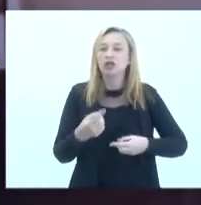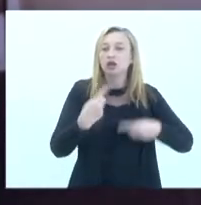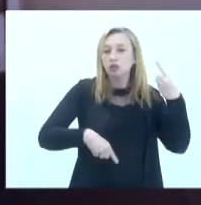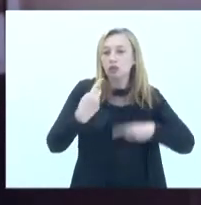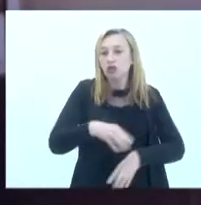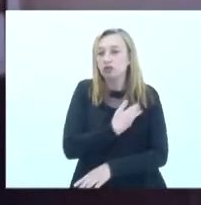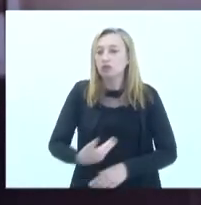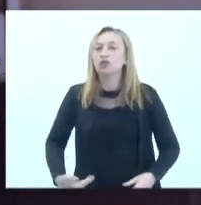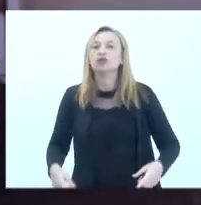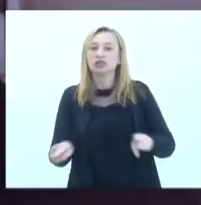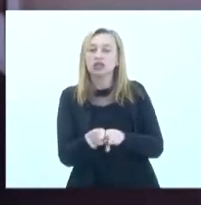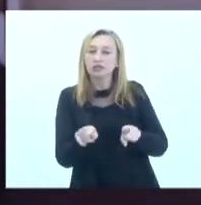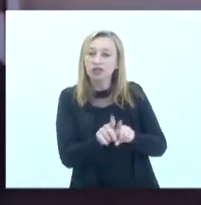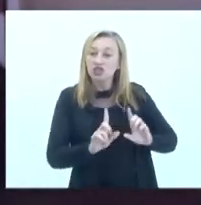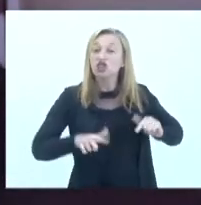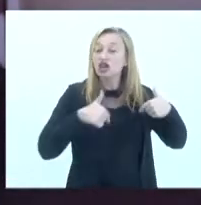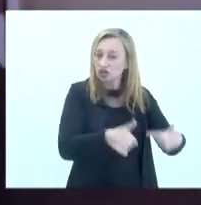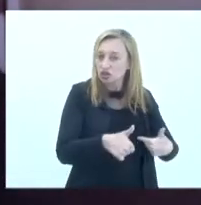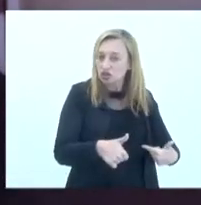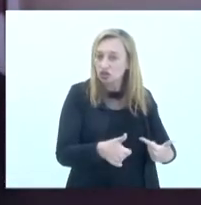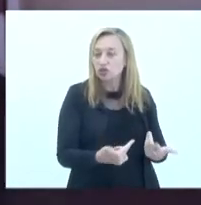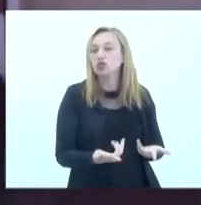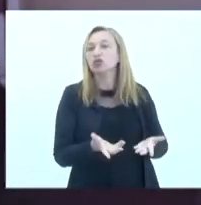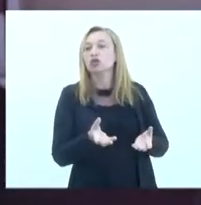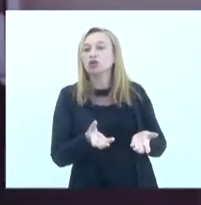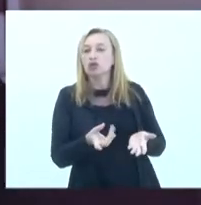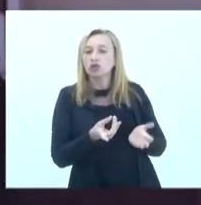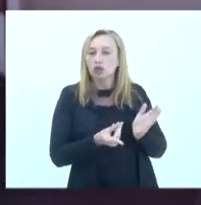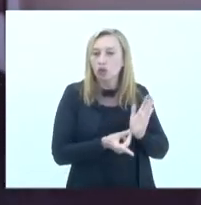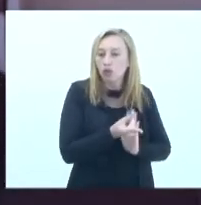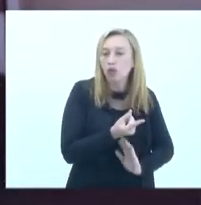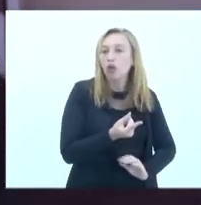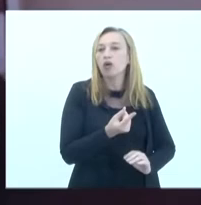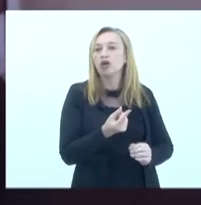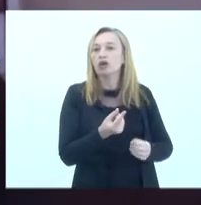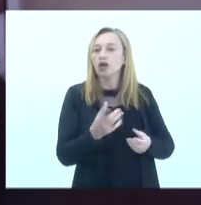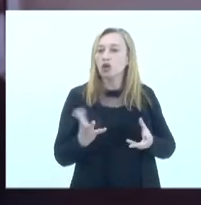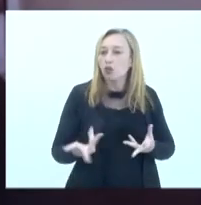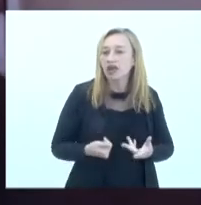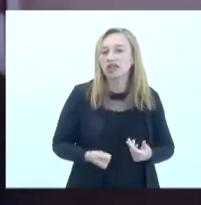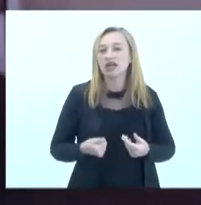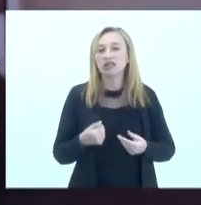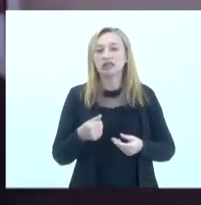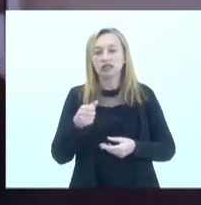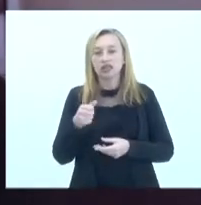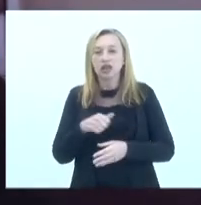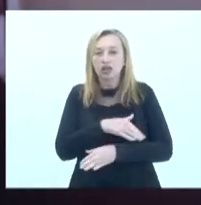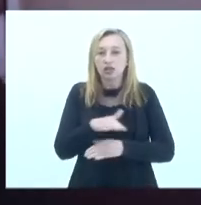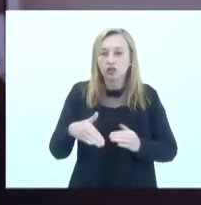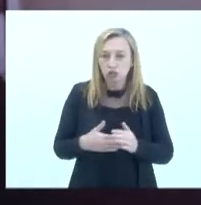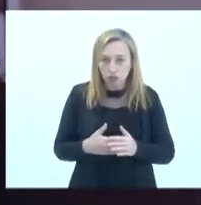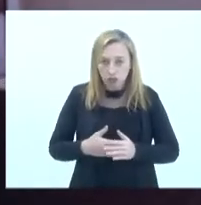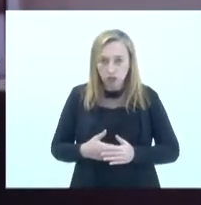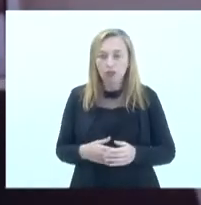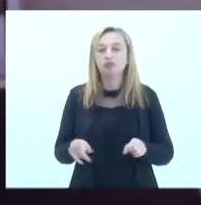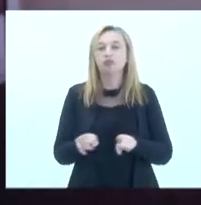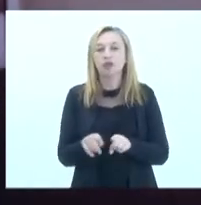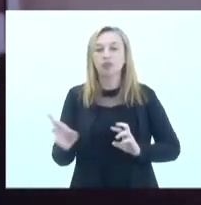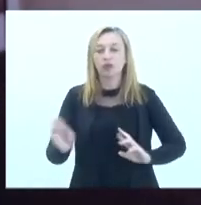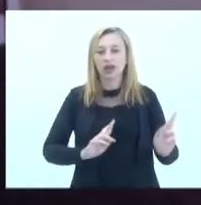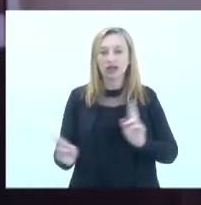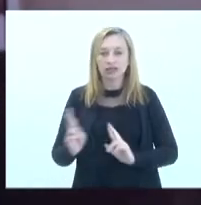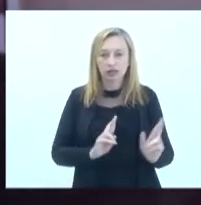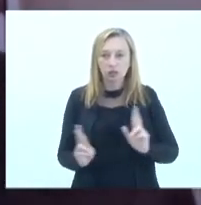de executar tais políticas, né, com custo e qualidade que interessa a todo o setor. Também temos uma relação